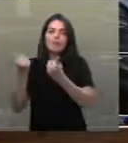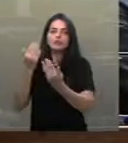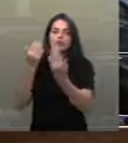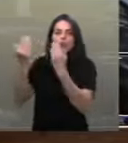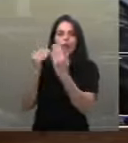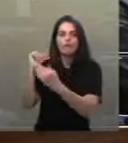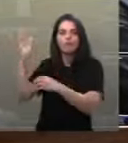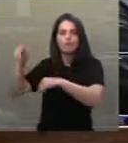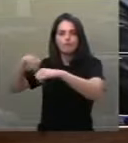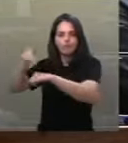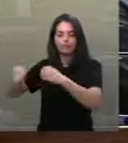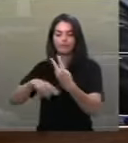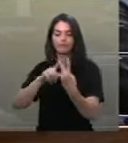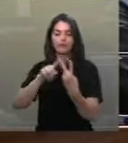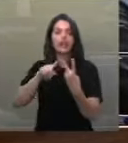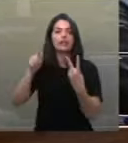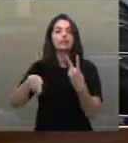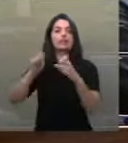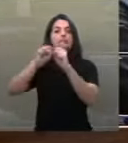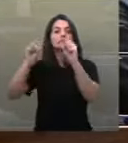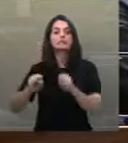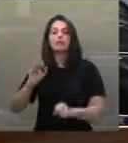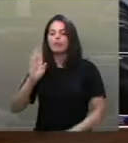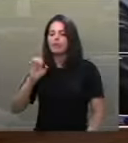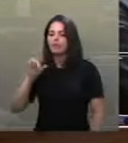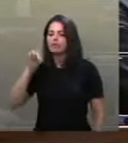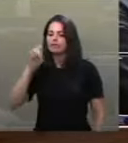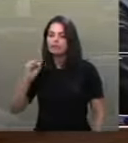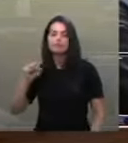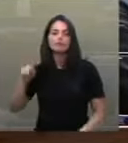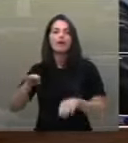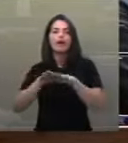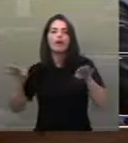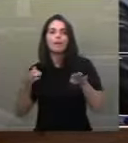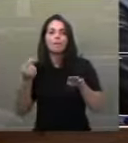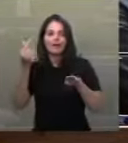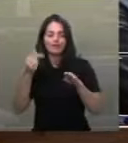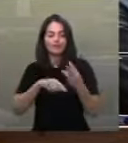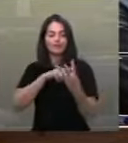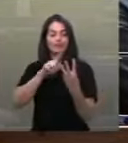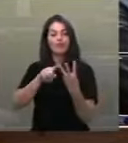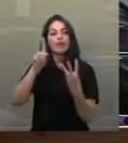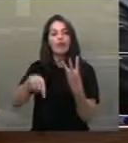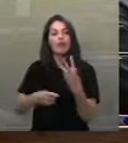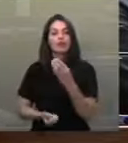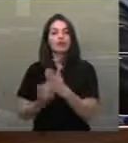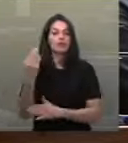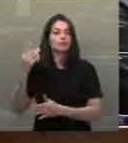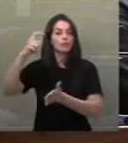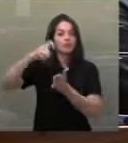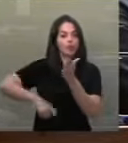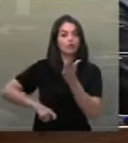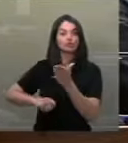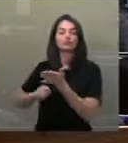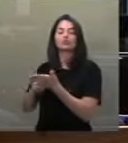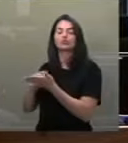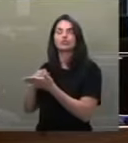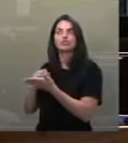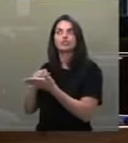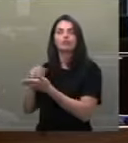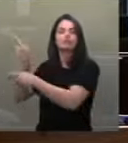B, sistema de bandas como ferramenta de estabilização. E C, criação de imposto de exportação sobre petróleo